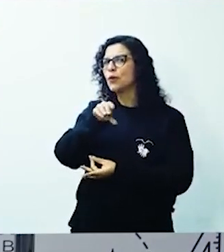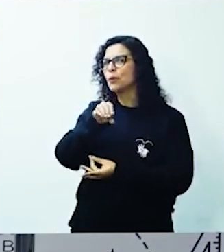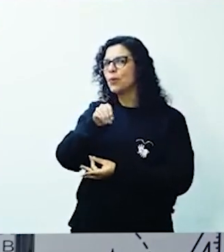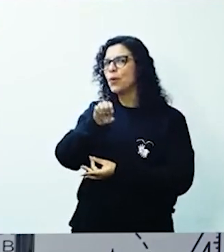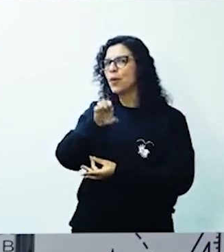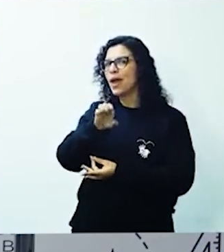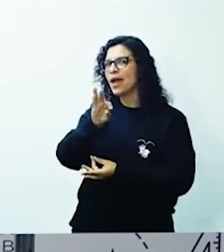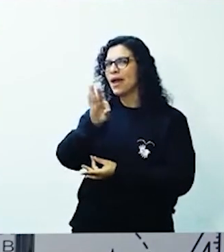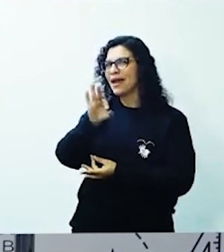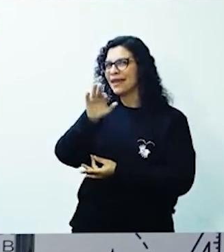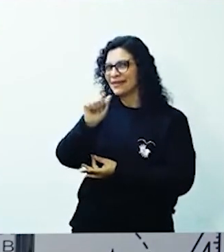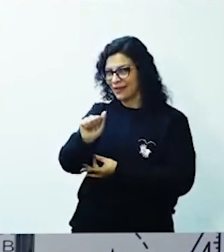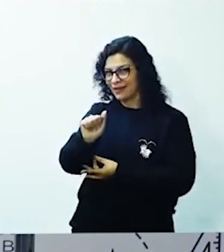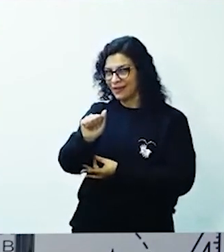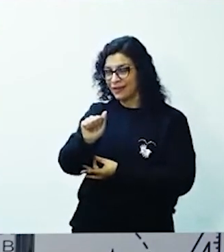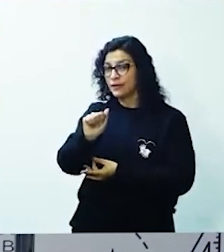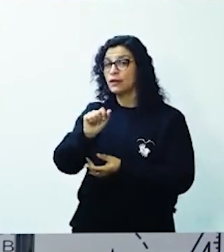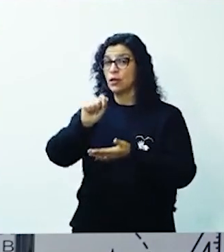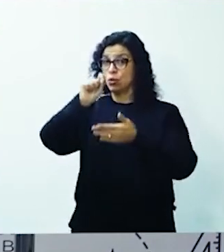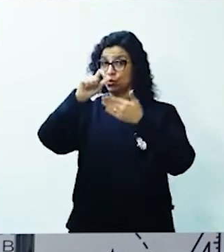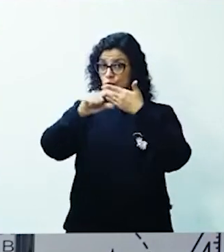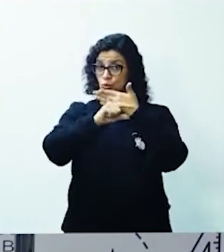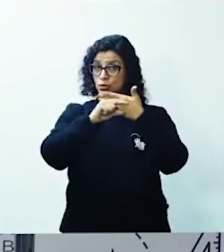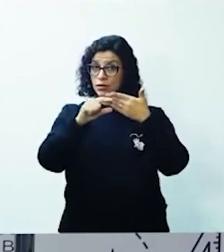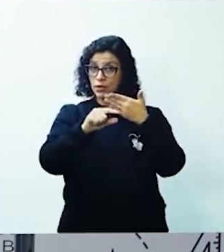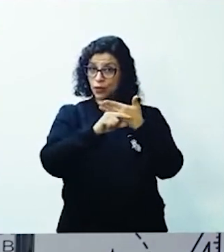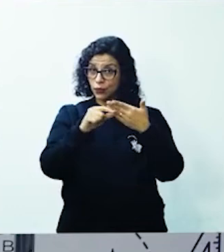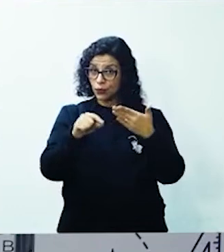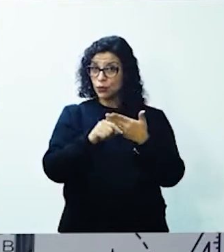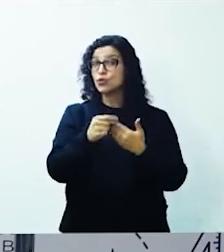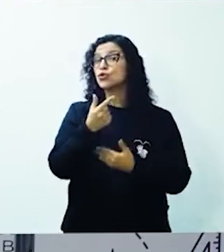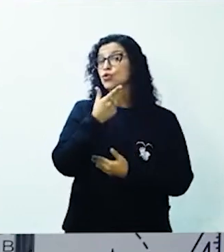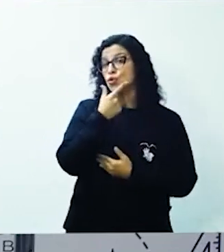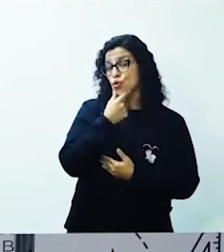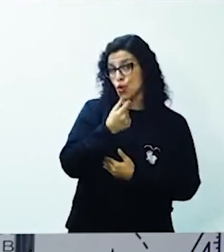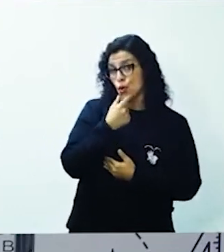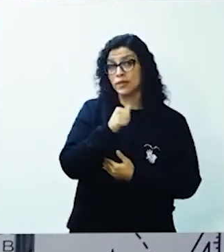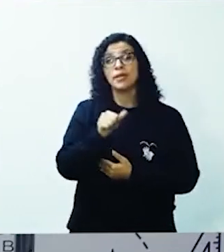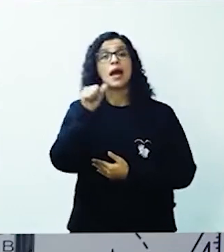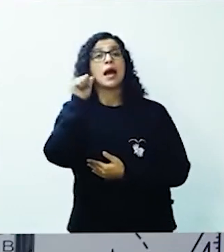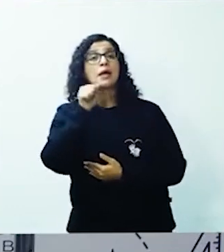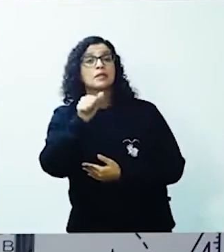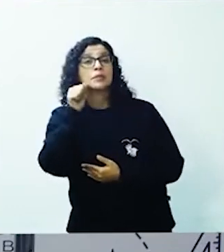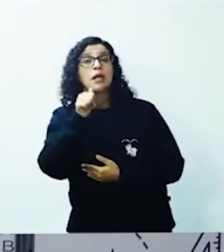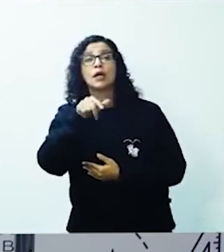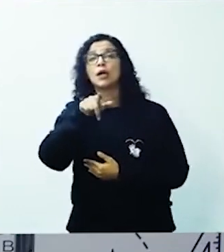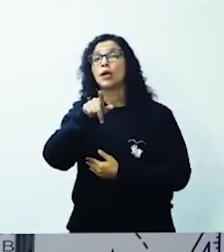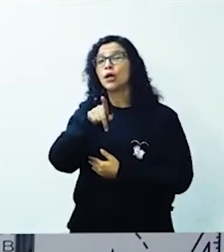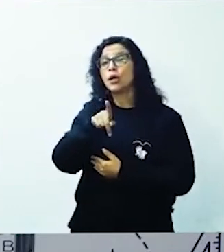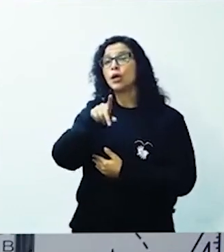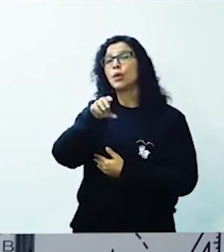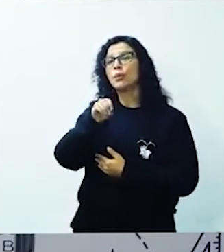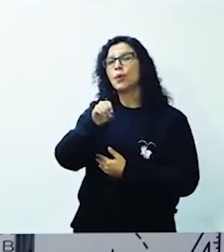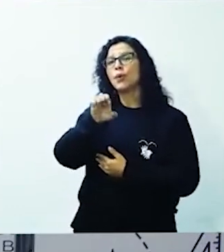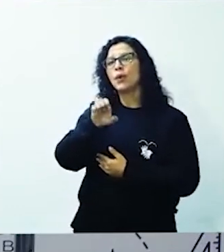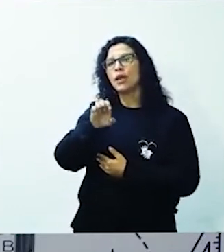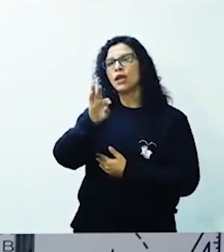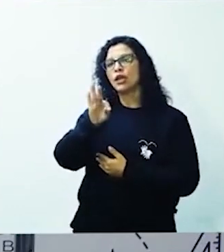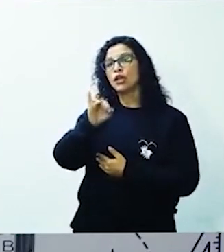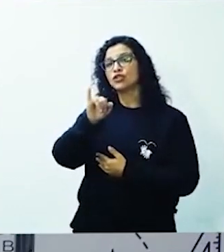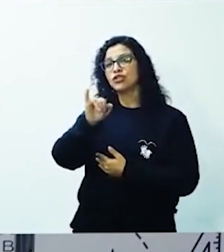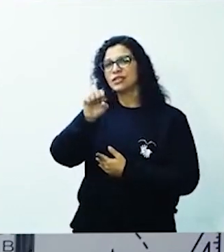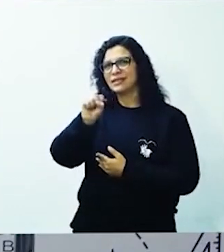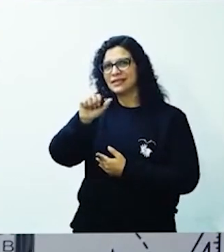os autores e de poetisa as autoras. Olha que nome bonito,